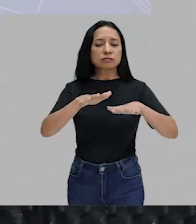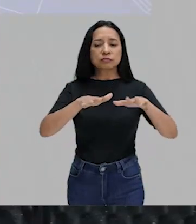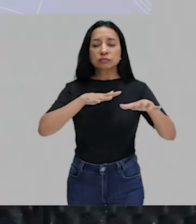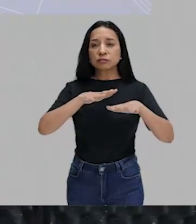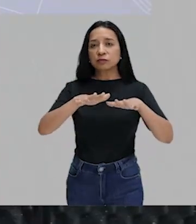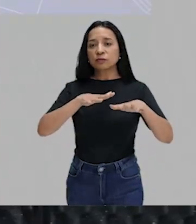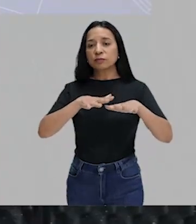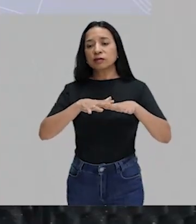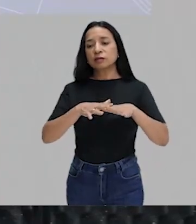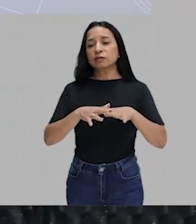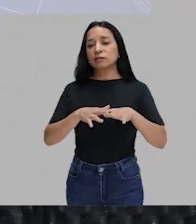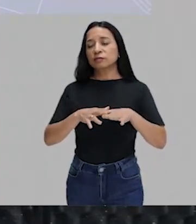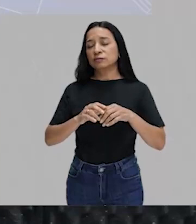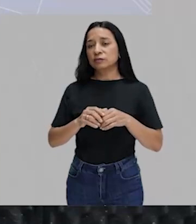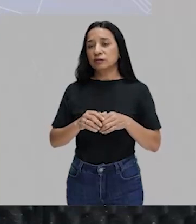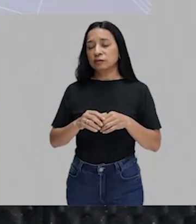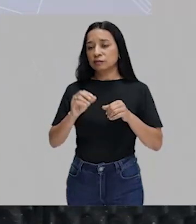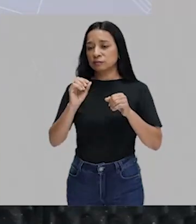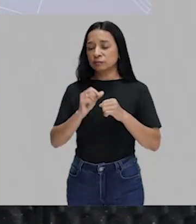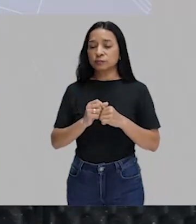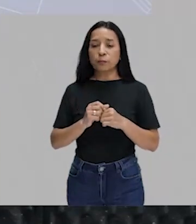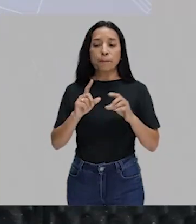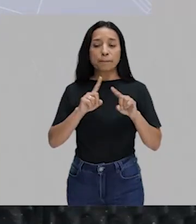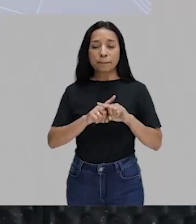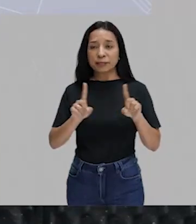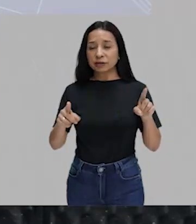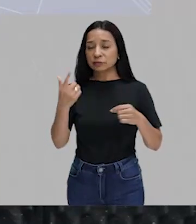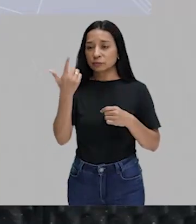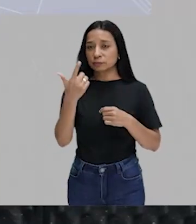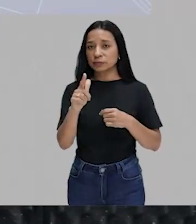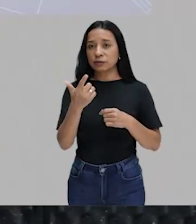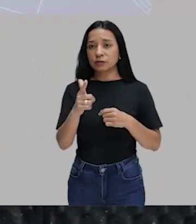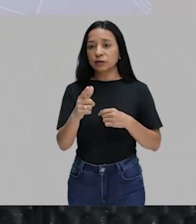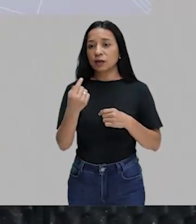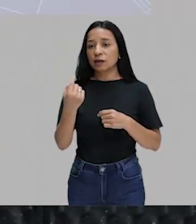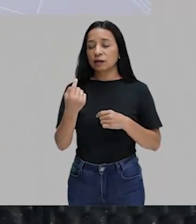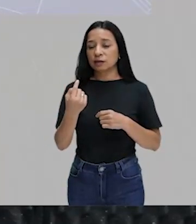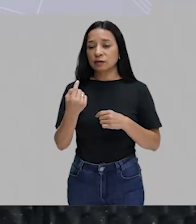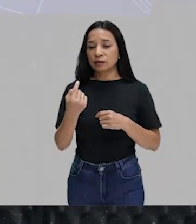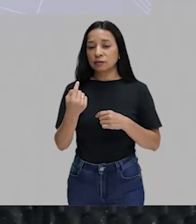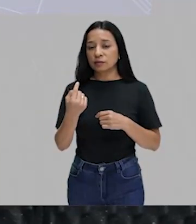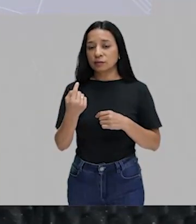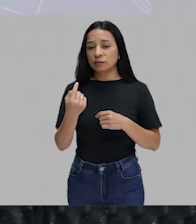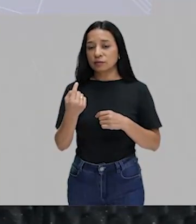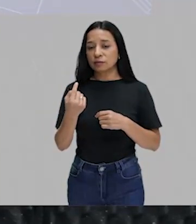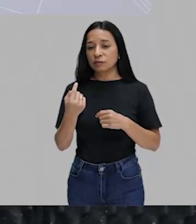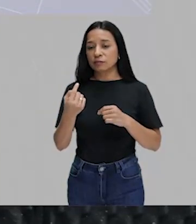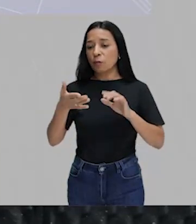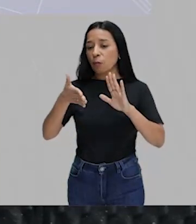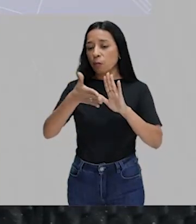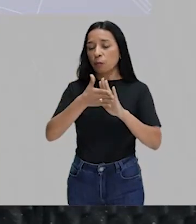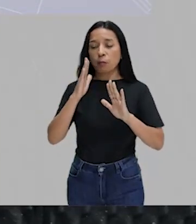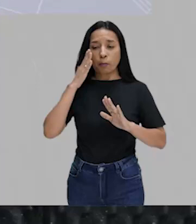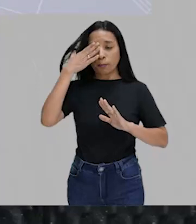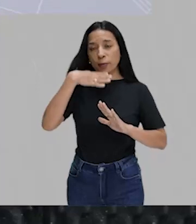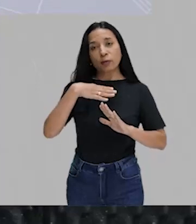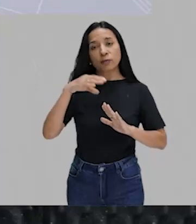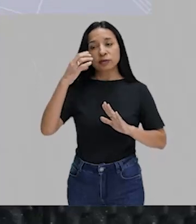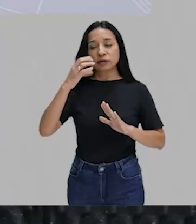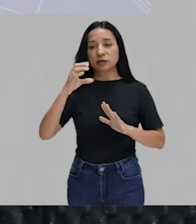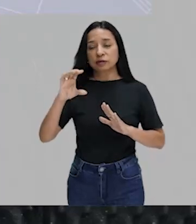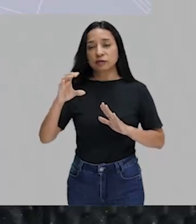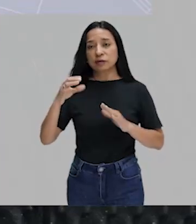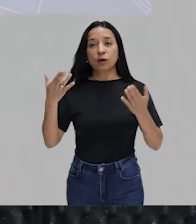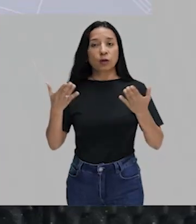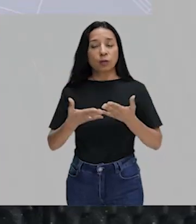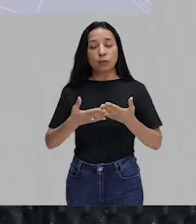movimentos, fazem lives, mas não tem nenhuma comprovação científica. E hoje em dia a gente vê